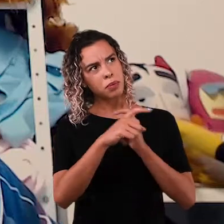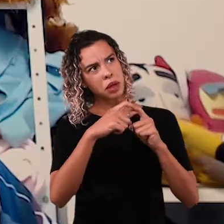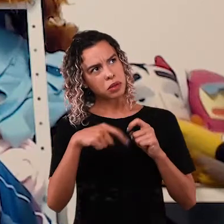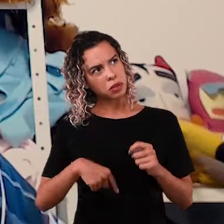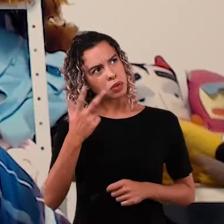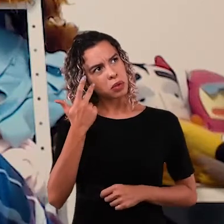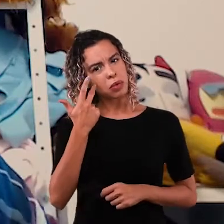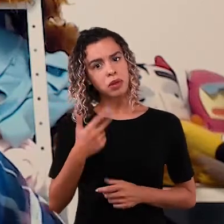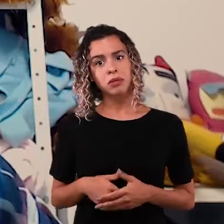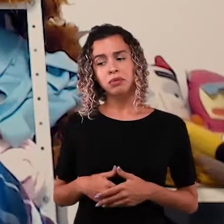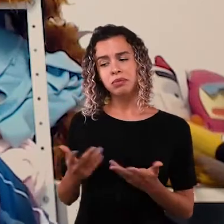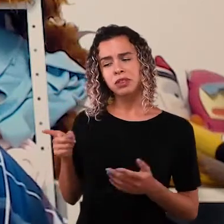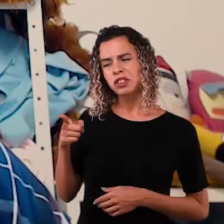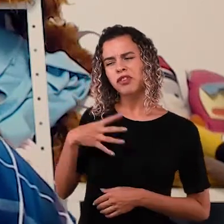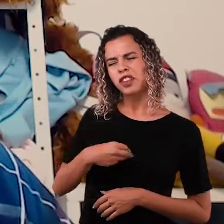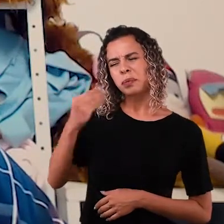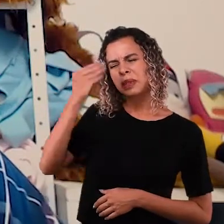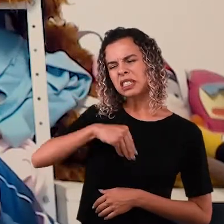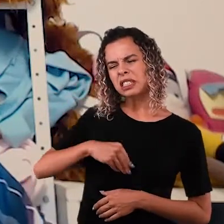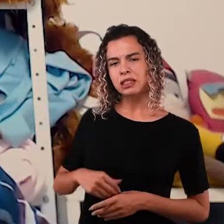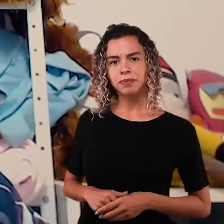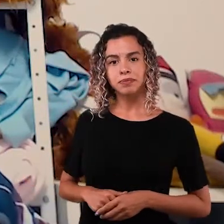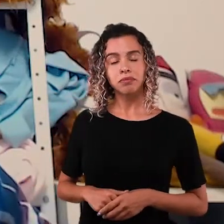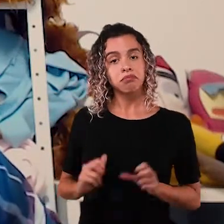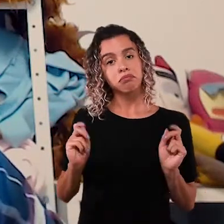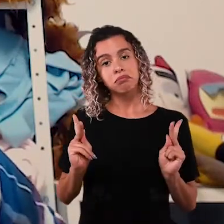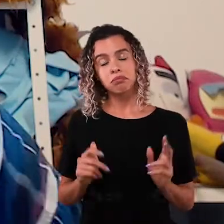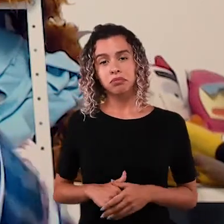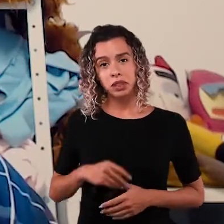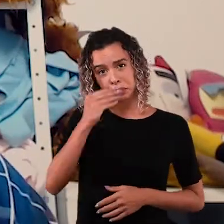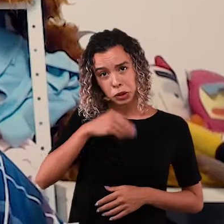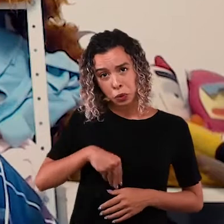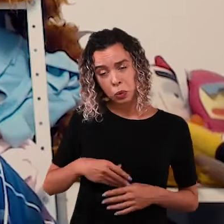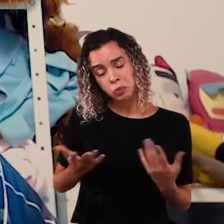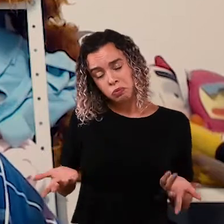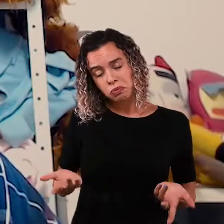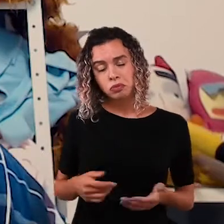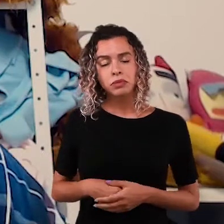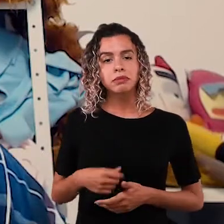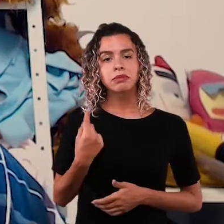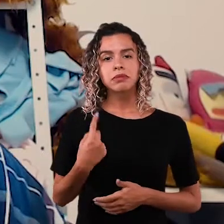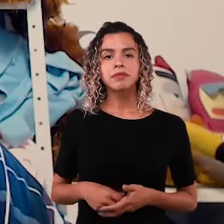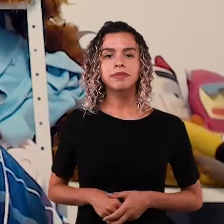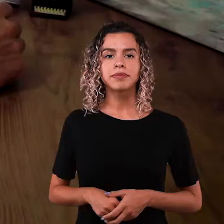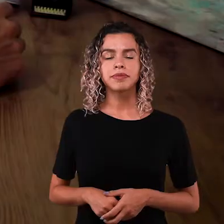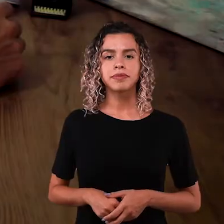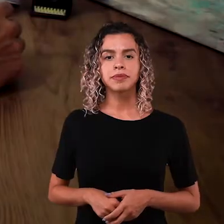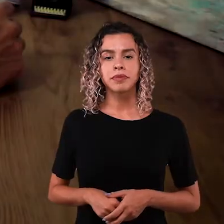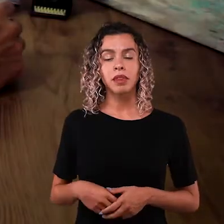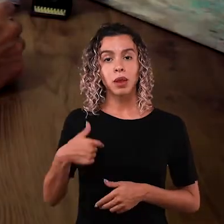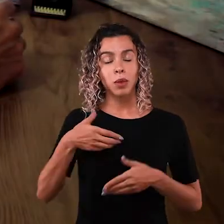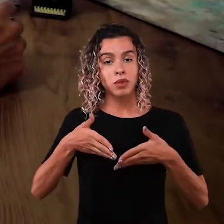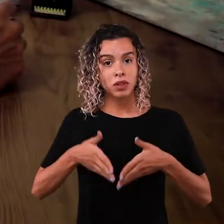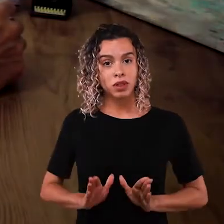normal, o médico só falou, o teu filho é preguiçoso. Então ok, né, meu filho é preguiçoso, um beijo. E quando